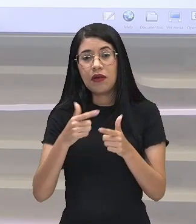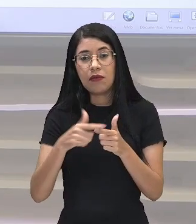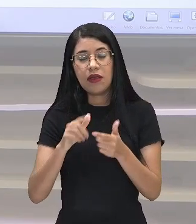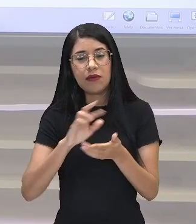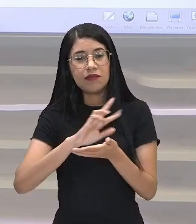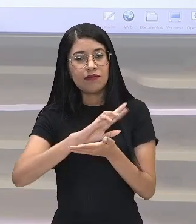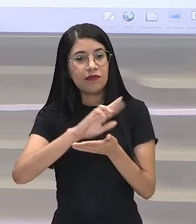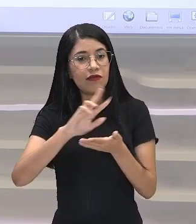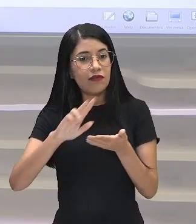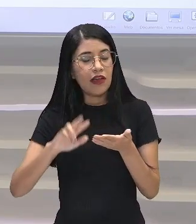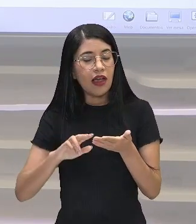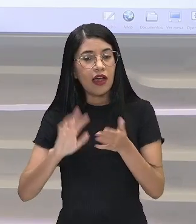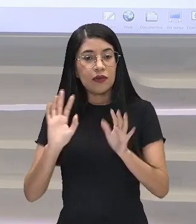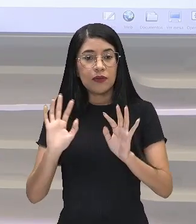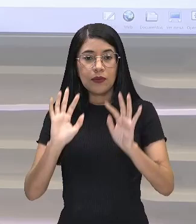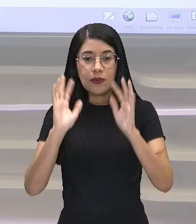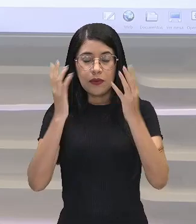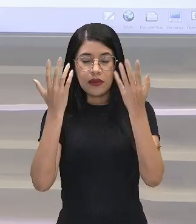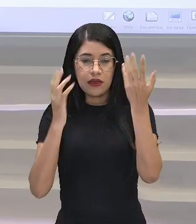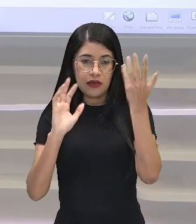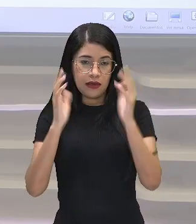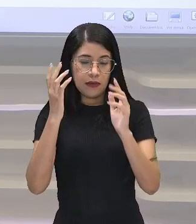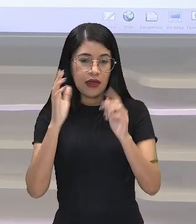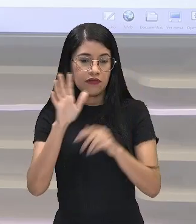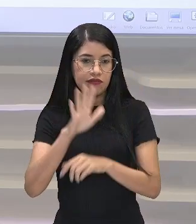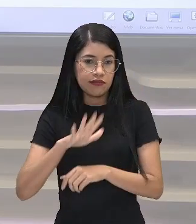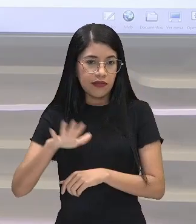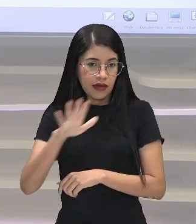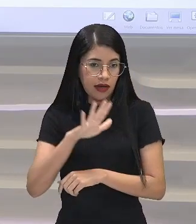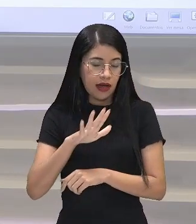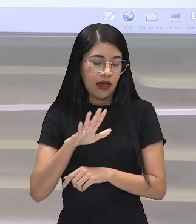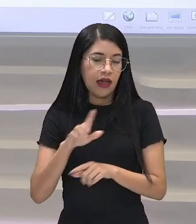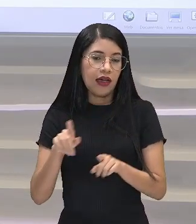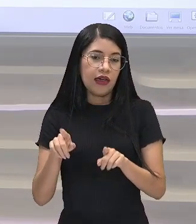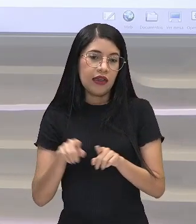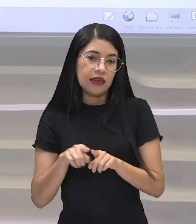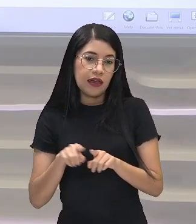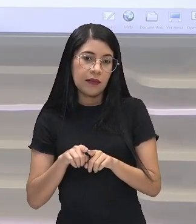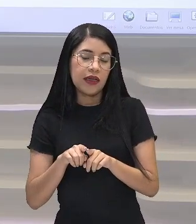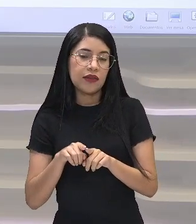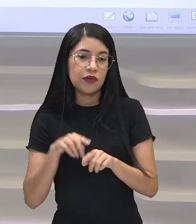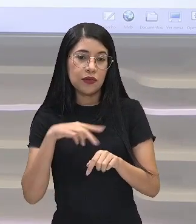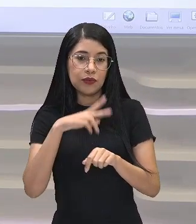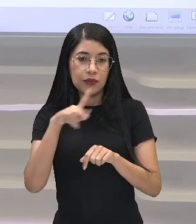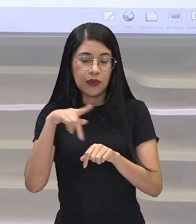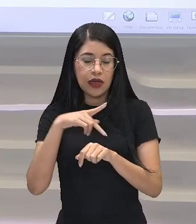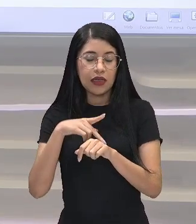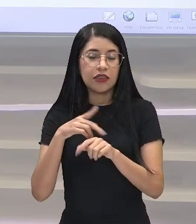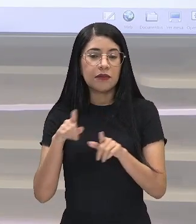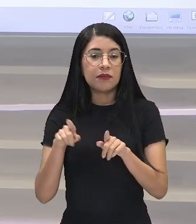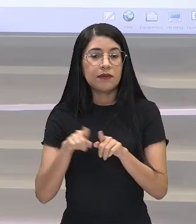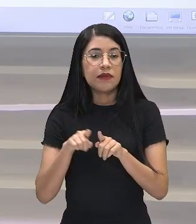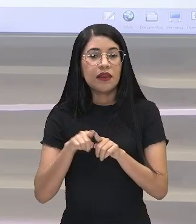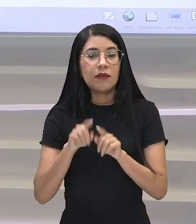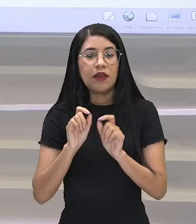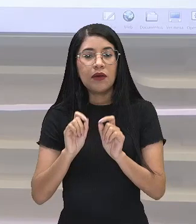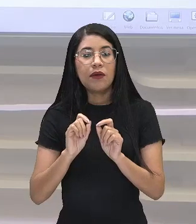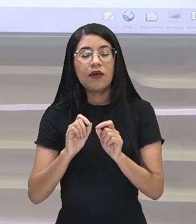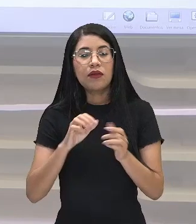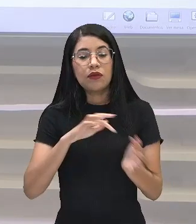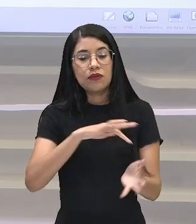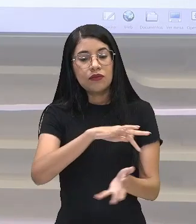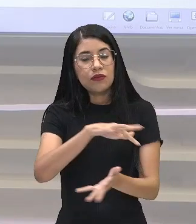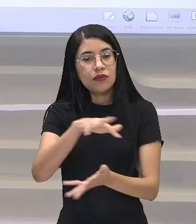prejuízos no clima, não só da nossa região, não só do resto do nosso país, mas também a